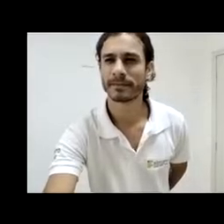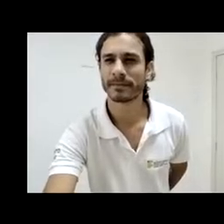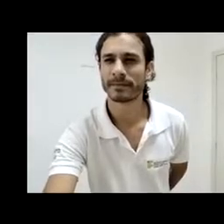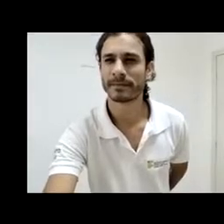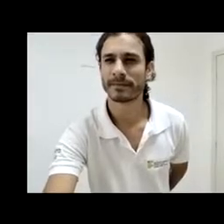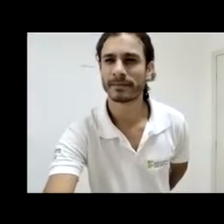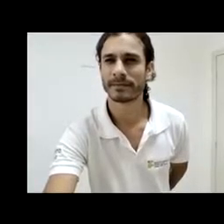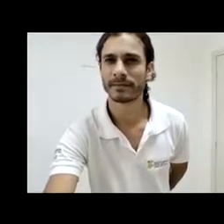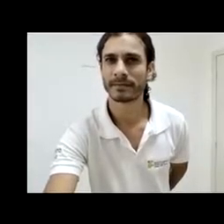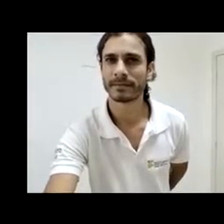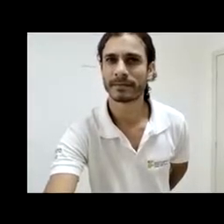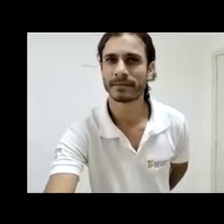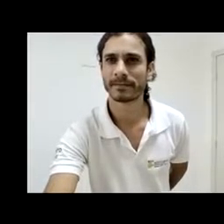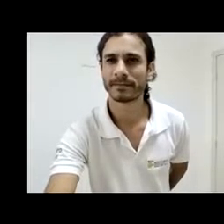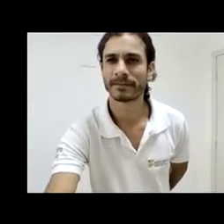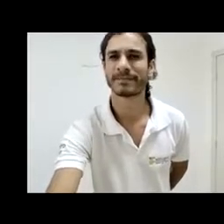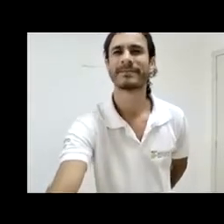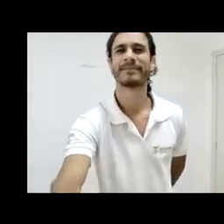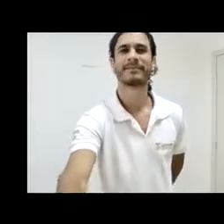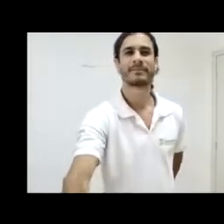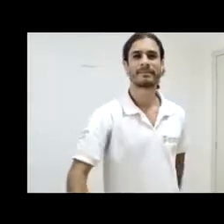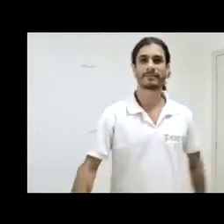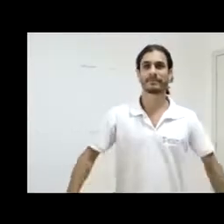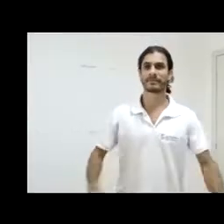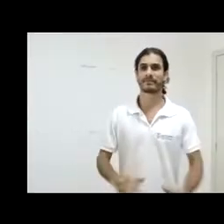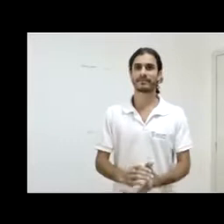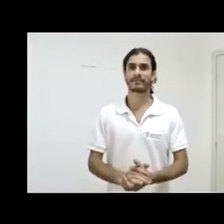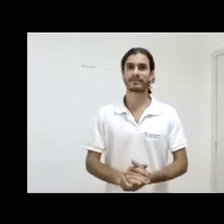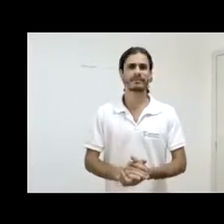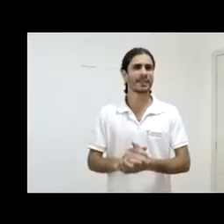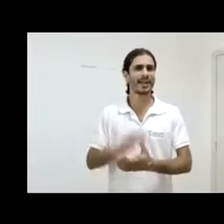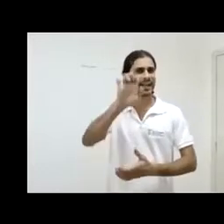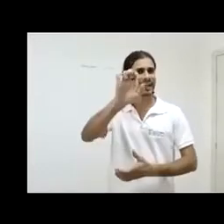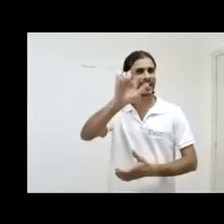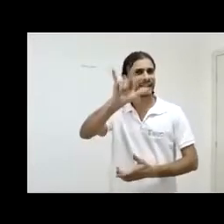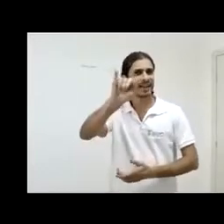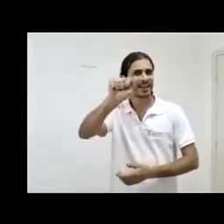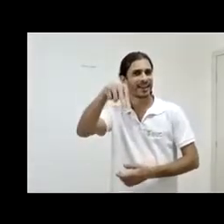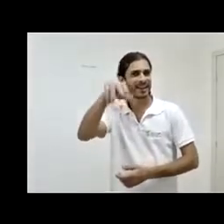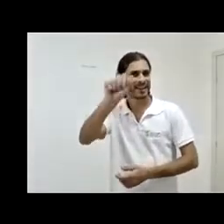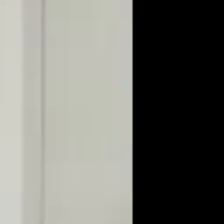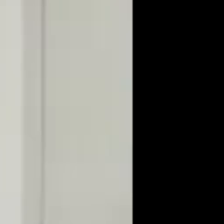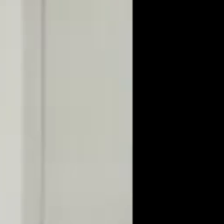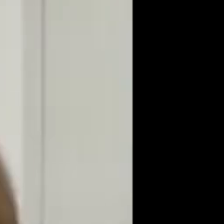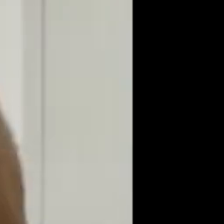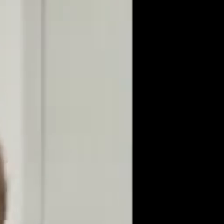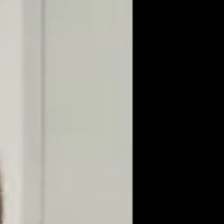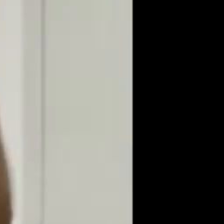Eliana, parabéns pela apresentação. Você está ouvindo a gente? Estou sim.